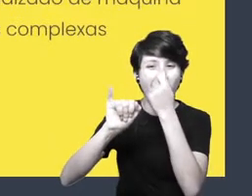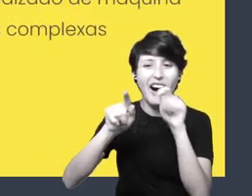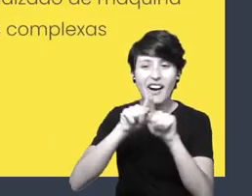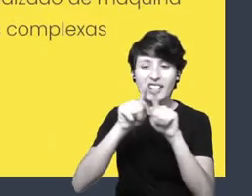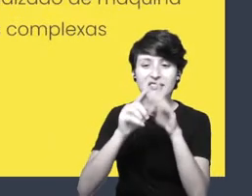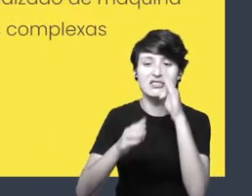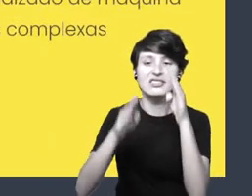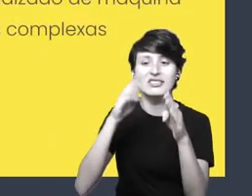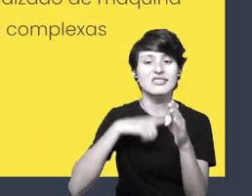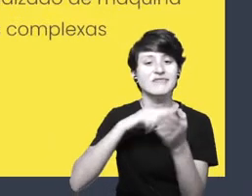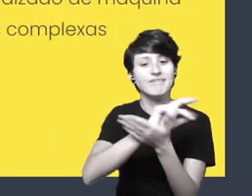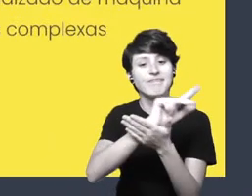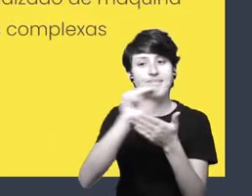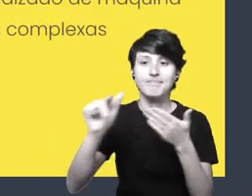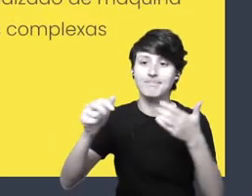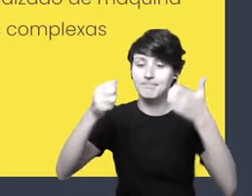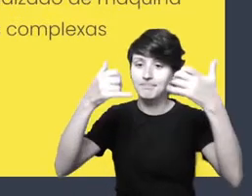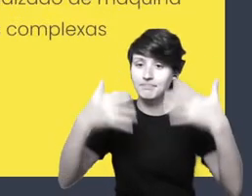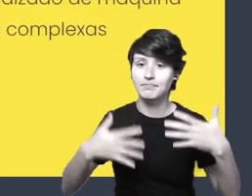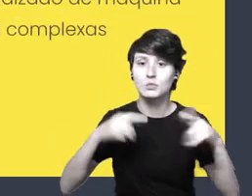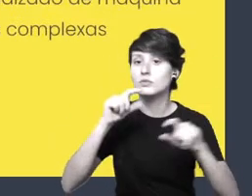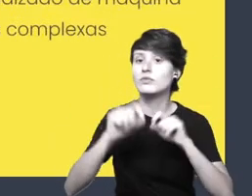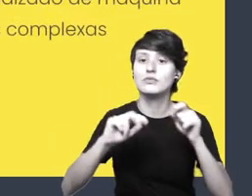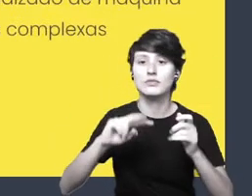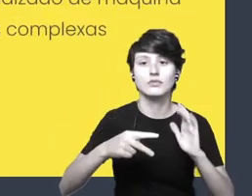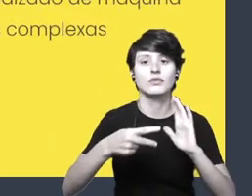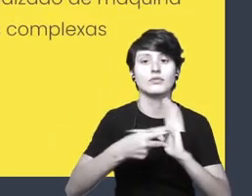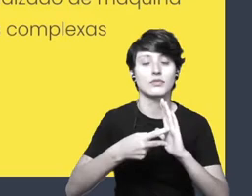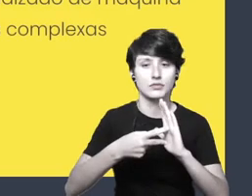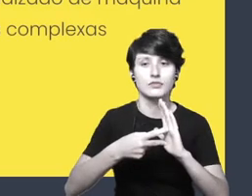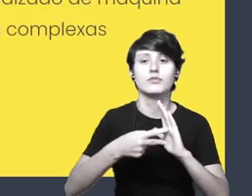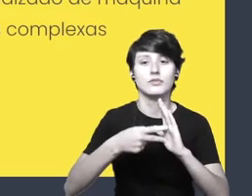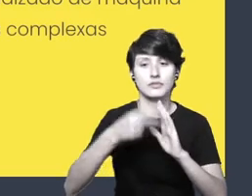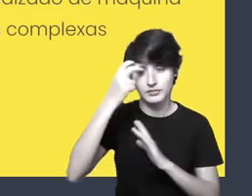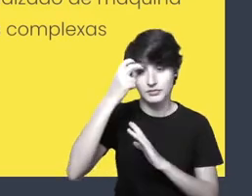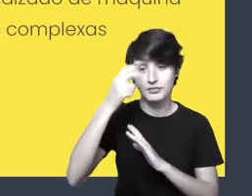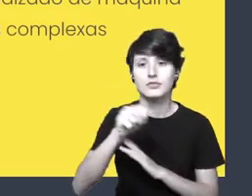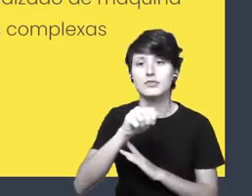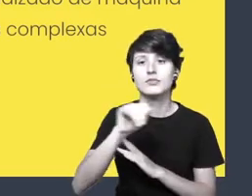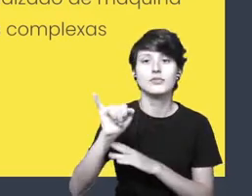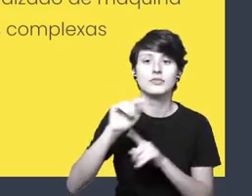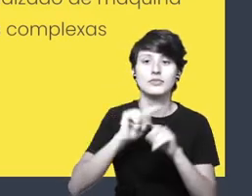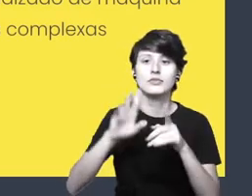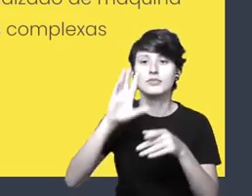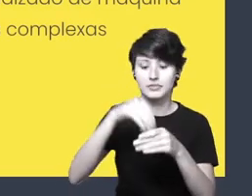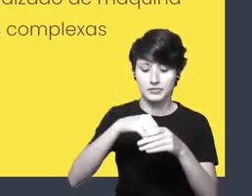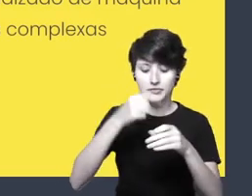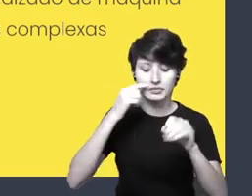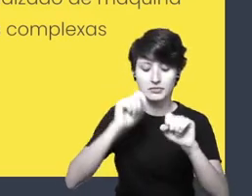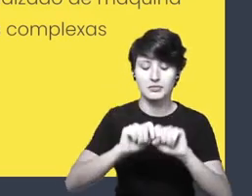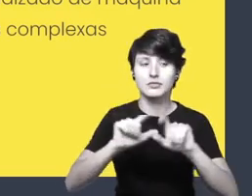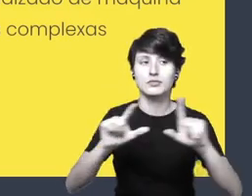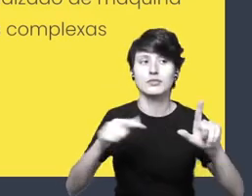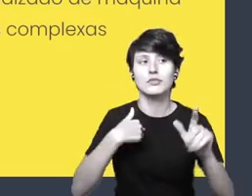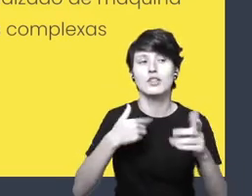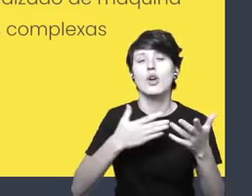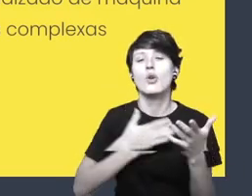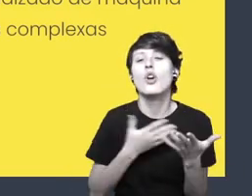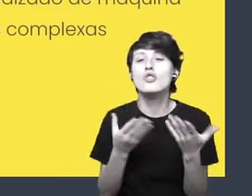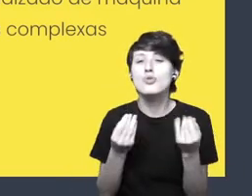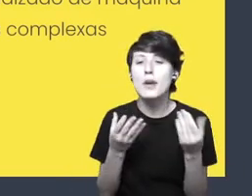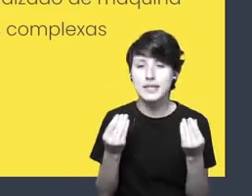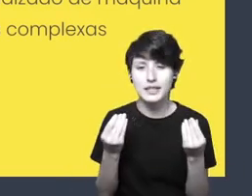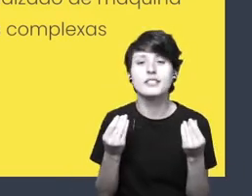Existem várias definições sobre o que significa inteligência artificial, mas essa que eu tenho aqui no meu slide é uma que eu gosto bastante e que